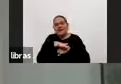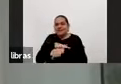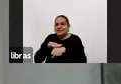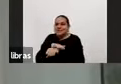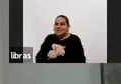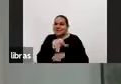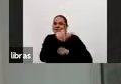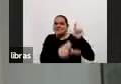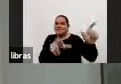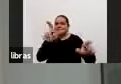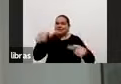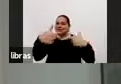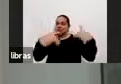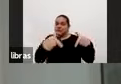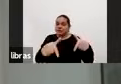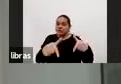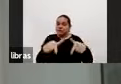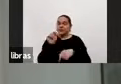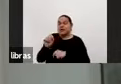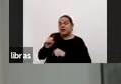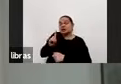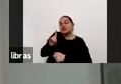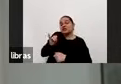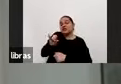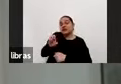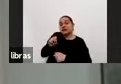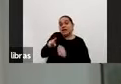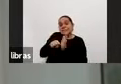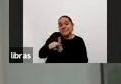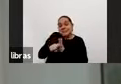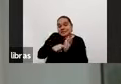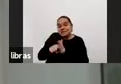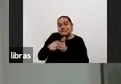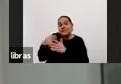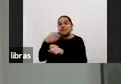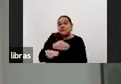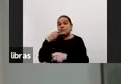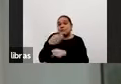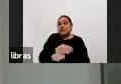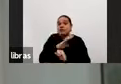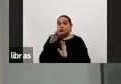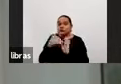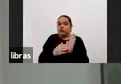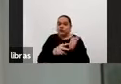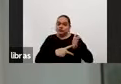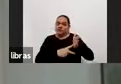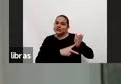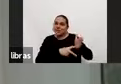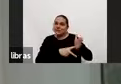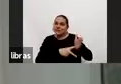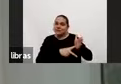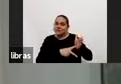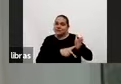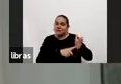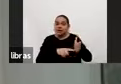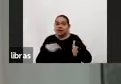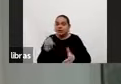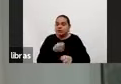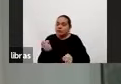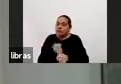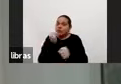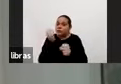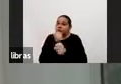departamento de pesquisa e assessoria e educação do movimento sindical, criado e mantido pelo movimento sindical, e por isso nós estamos construindo